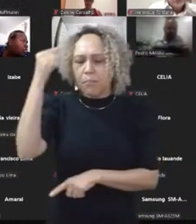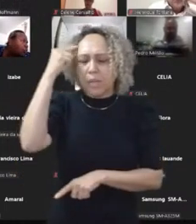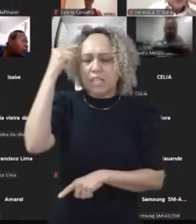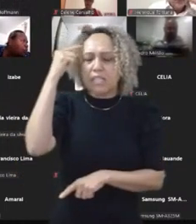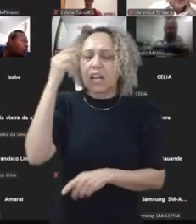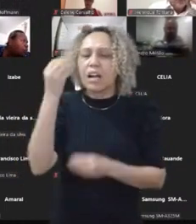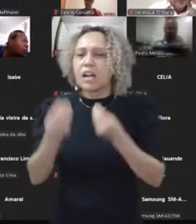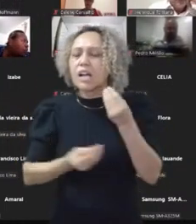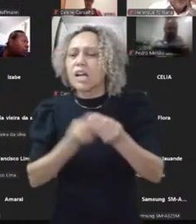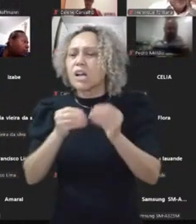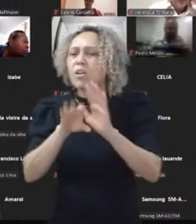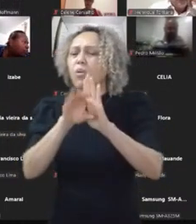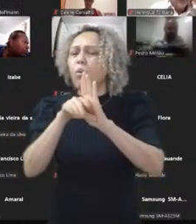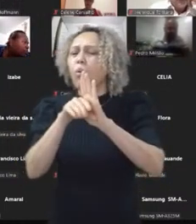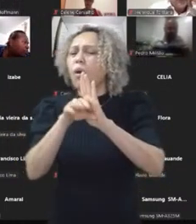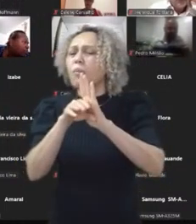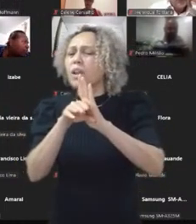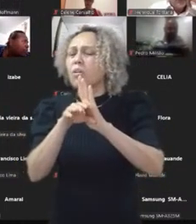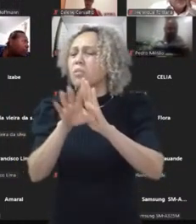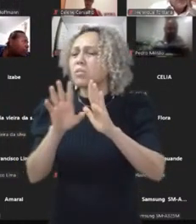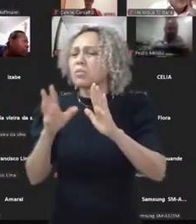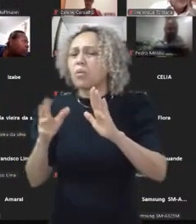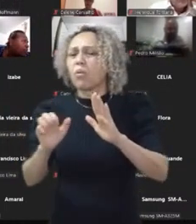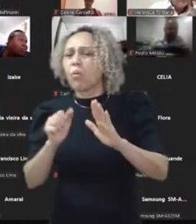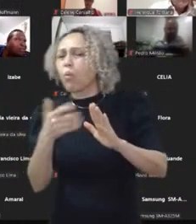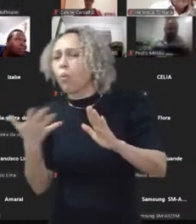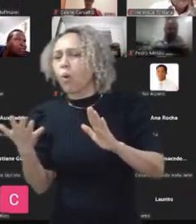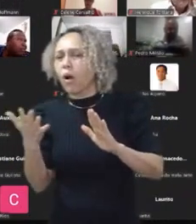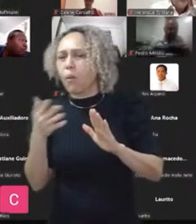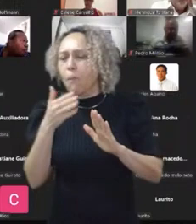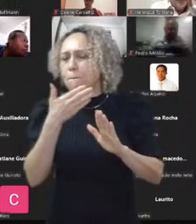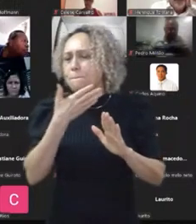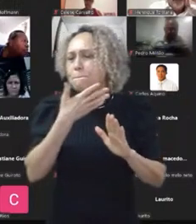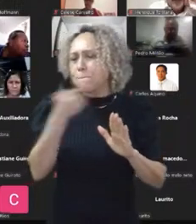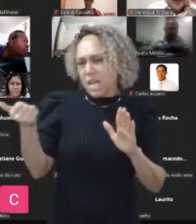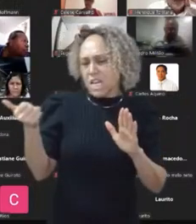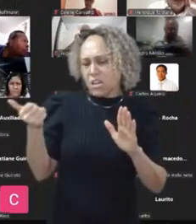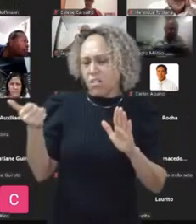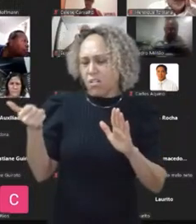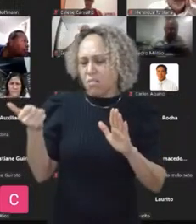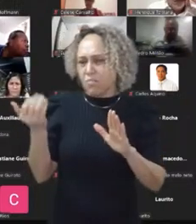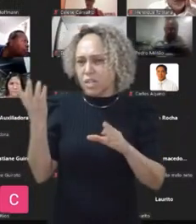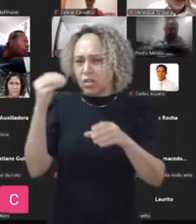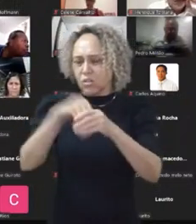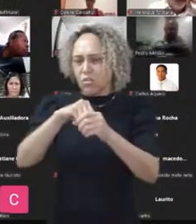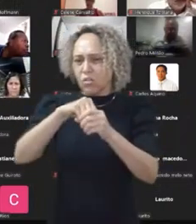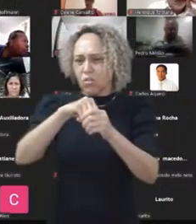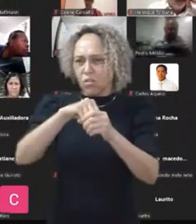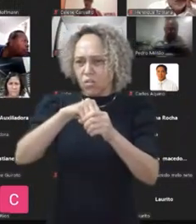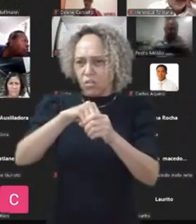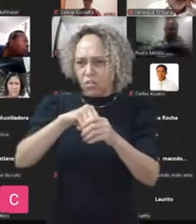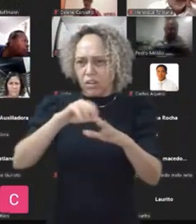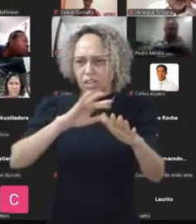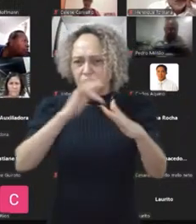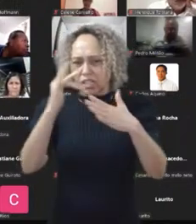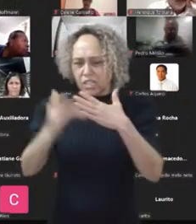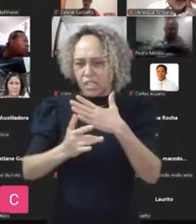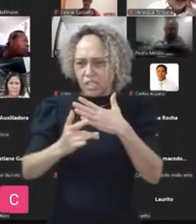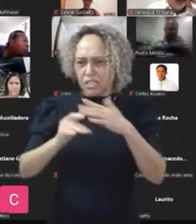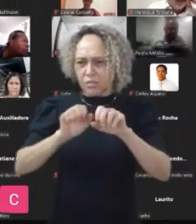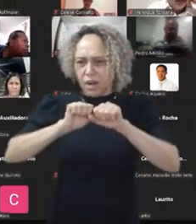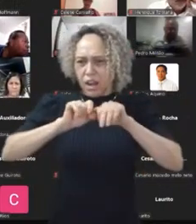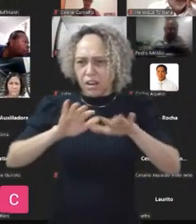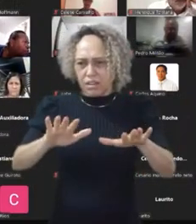o melhor conteúdo Qual é o melhor formato antes de colocar no mundo que a rede social né e a comunicação digital nos permite é a gente